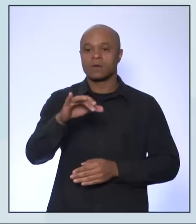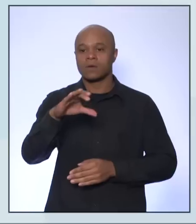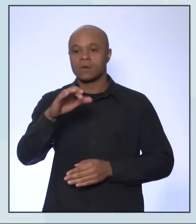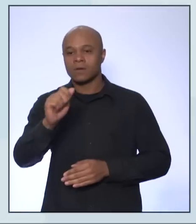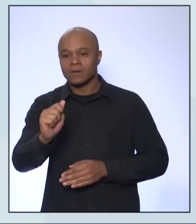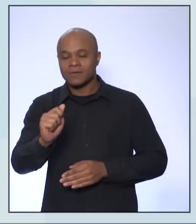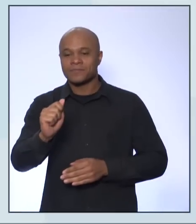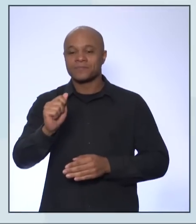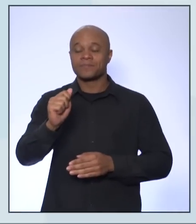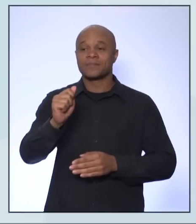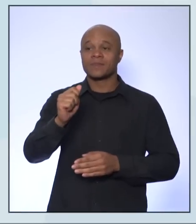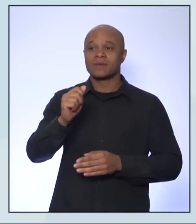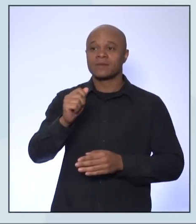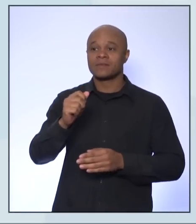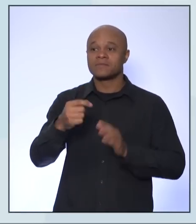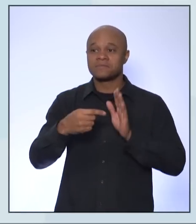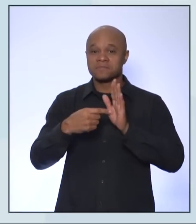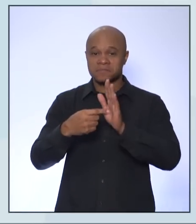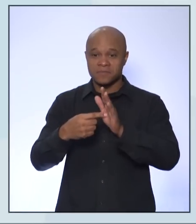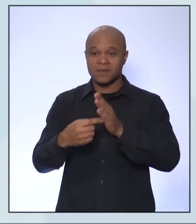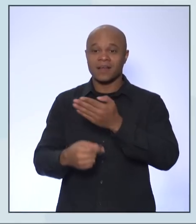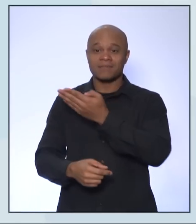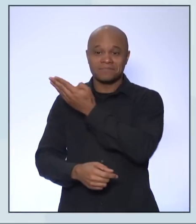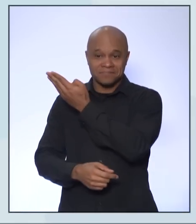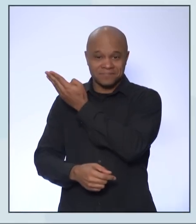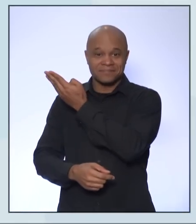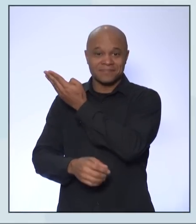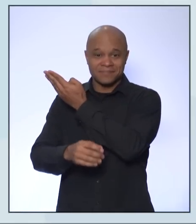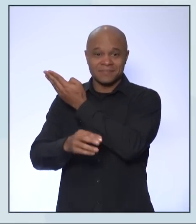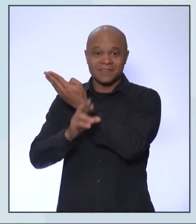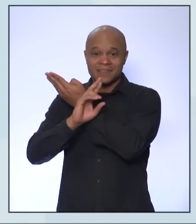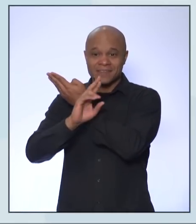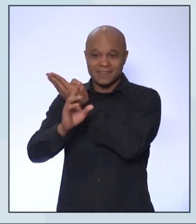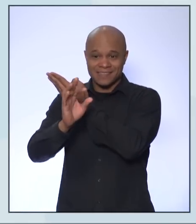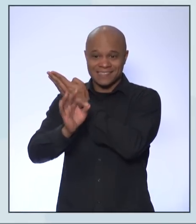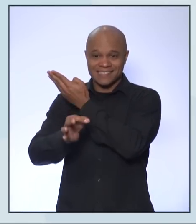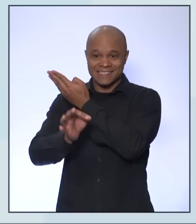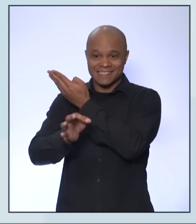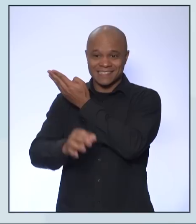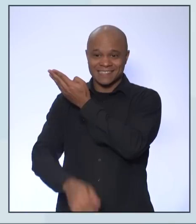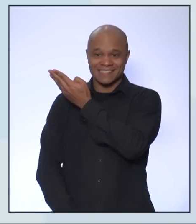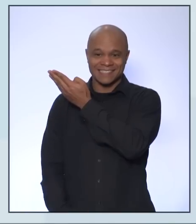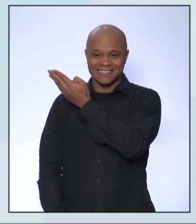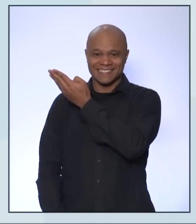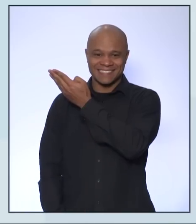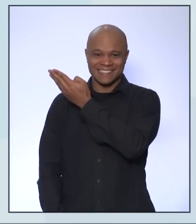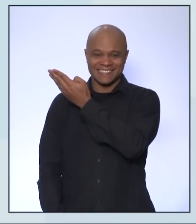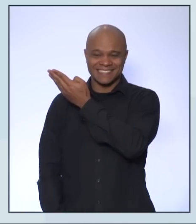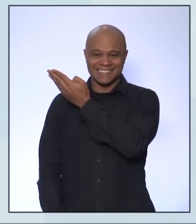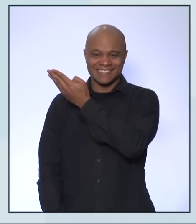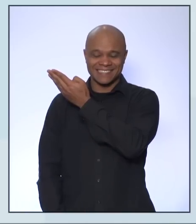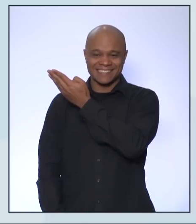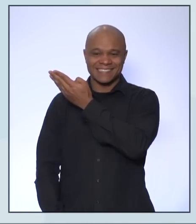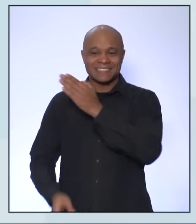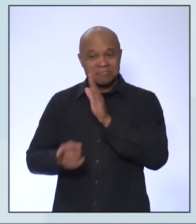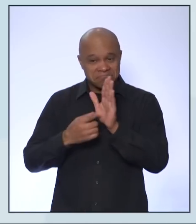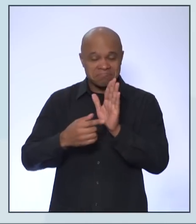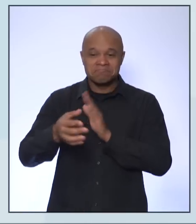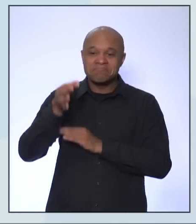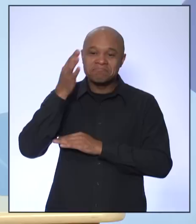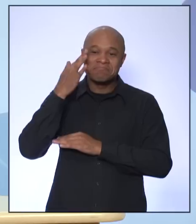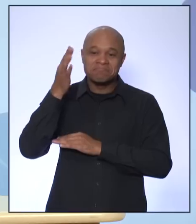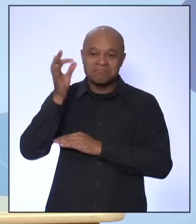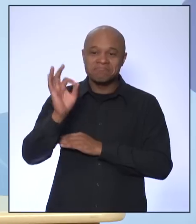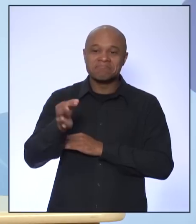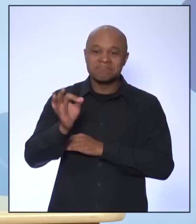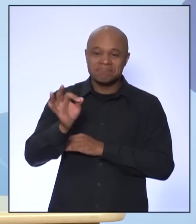tela. Resposta, fonte iconográfica. Essa estava fácil, né, professora? Mas mostra que eles estão prestando atenção na aula, né? Exatamente,